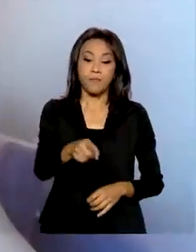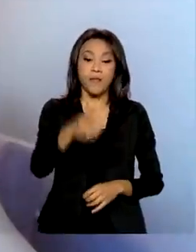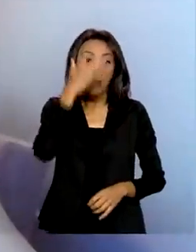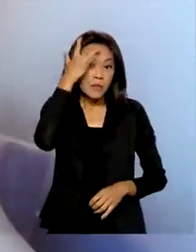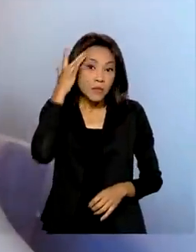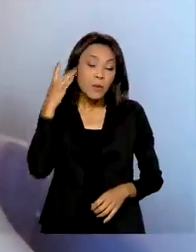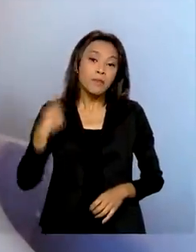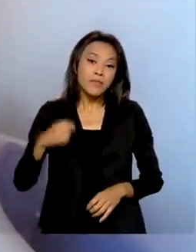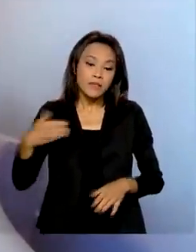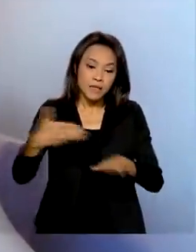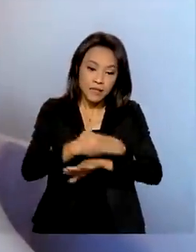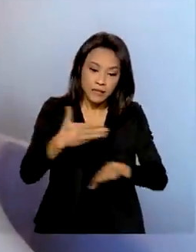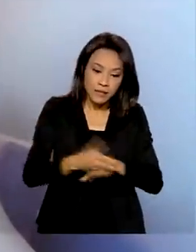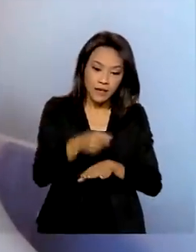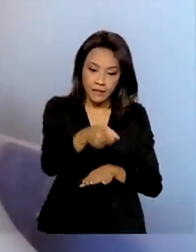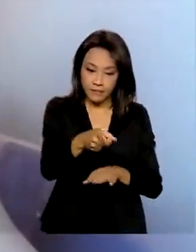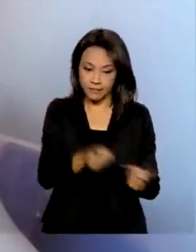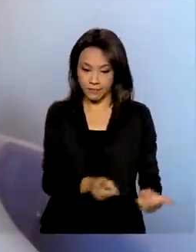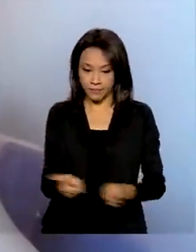acessar o site